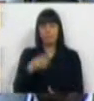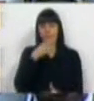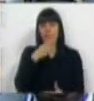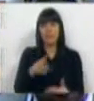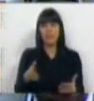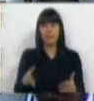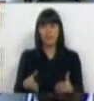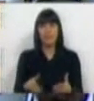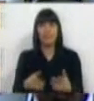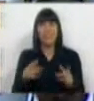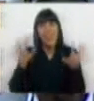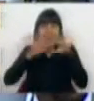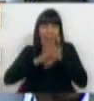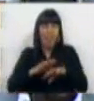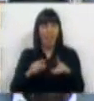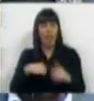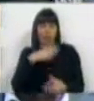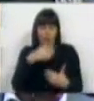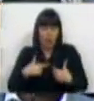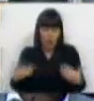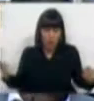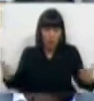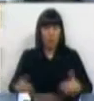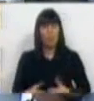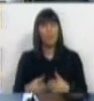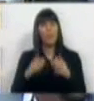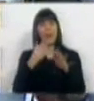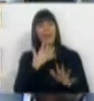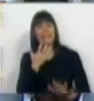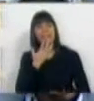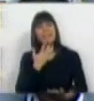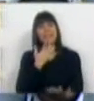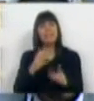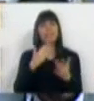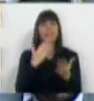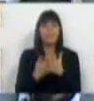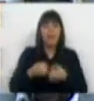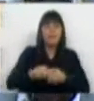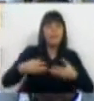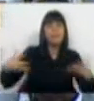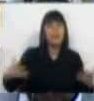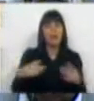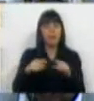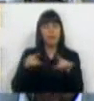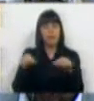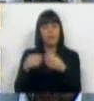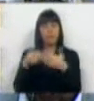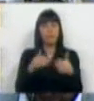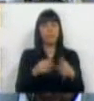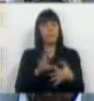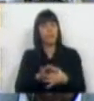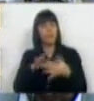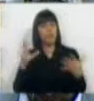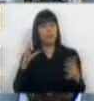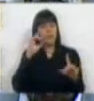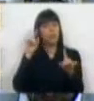referiu, ironicamente, digo eu, o receio de se verem multiplicados balcões, quando um dos